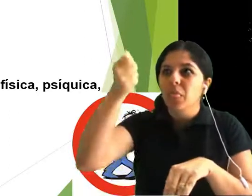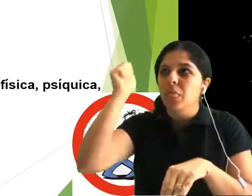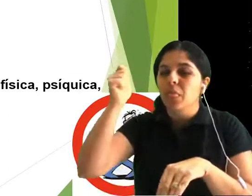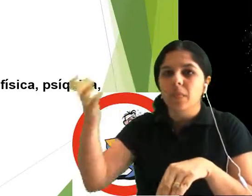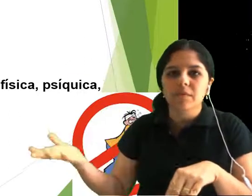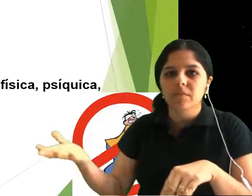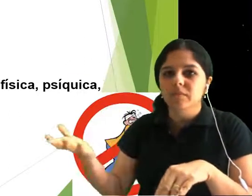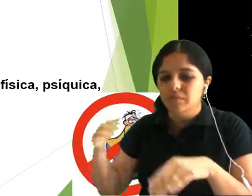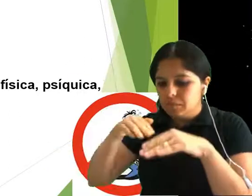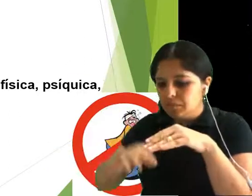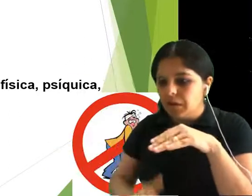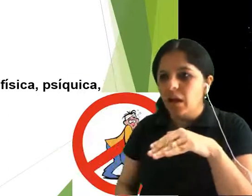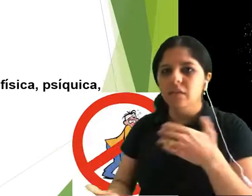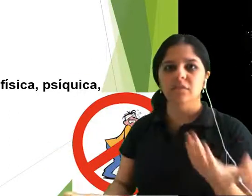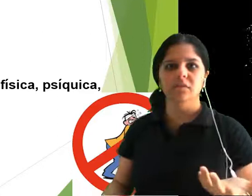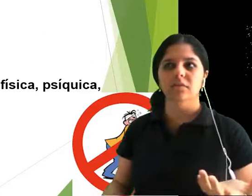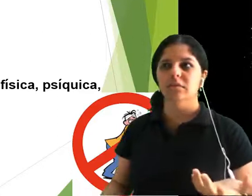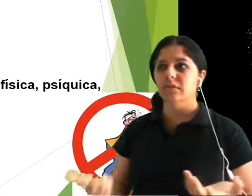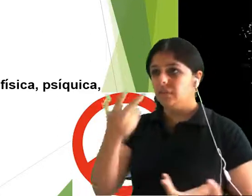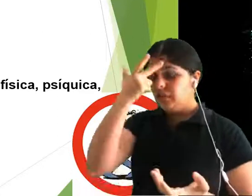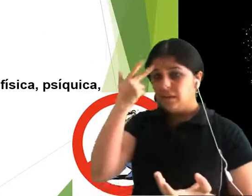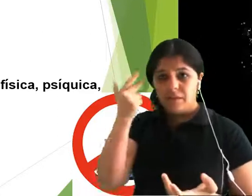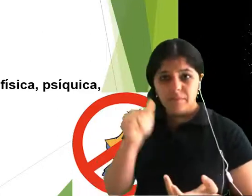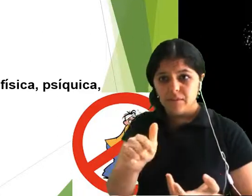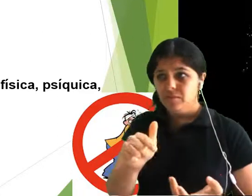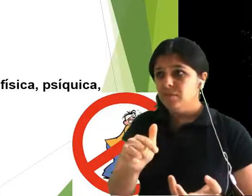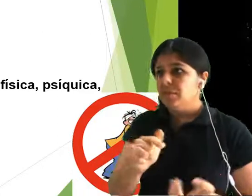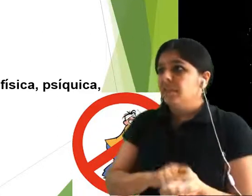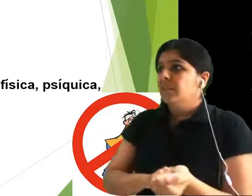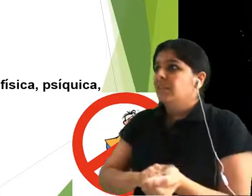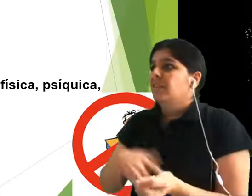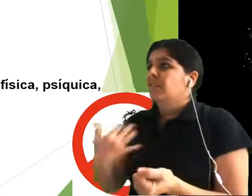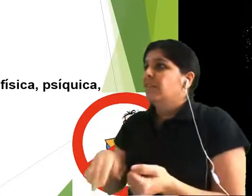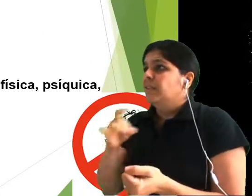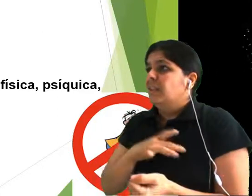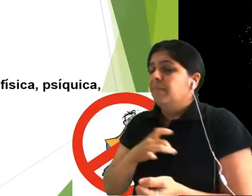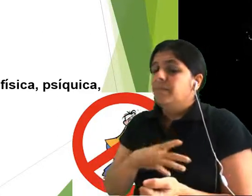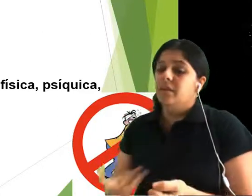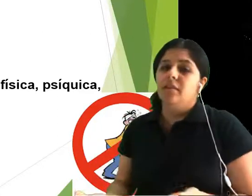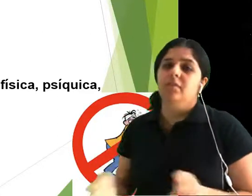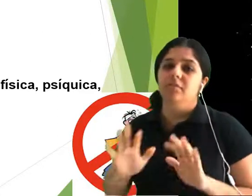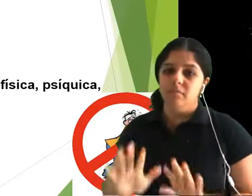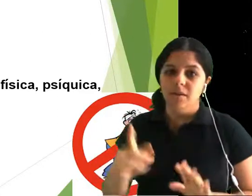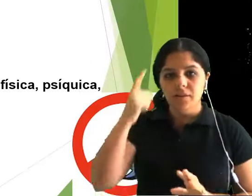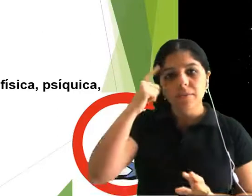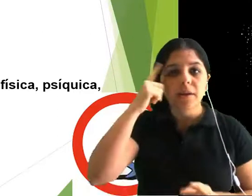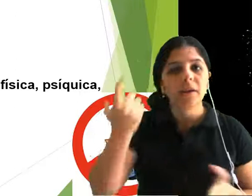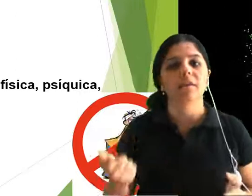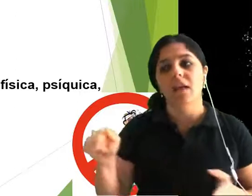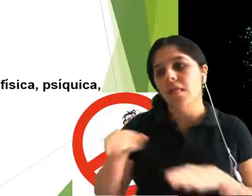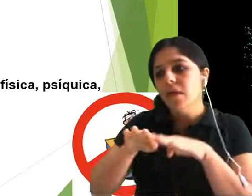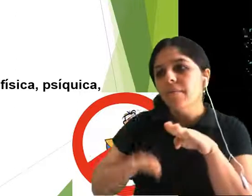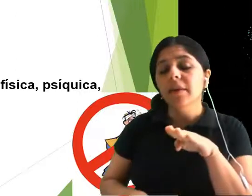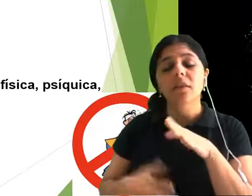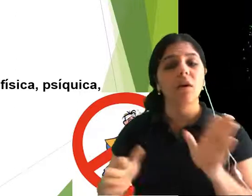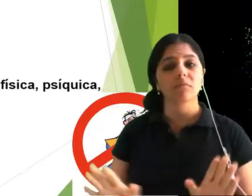num subsolo. Mas isso não faz dela menos do que o outro. É isso que eu quero que vocês entendam. Mas ela só não